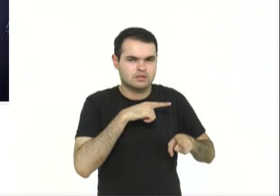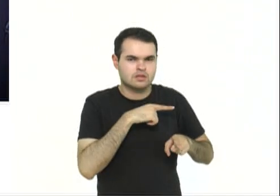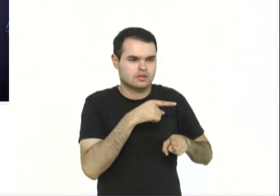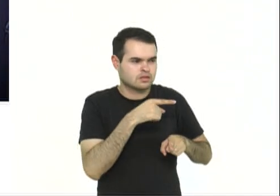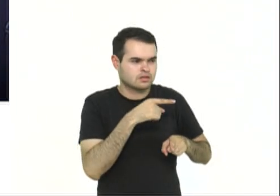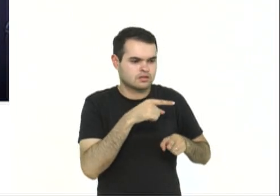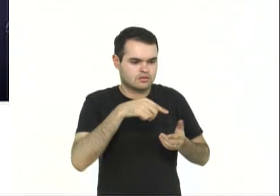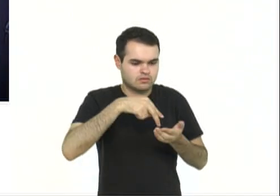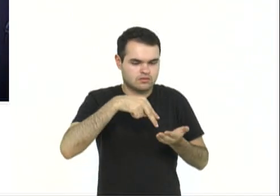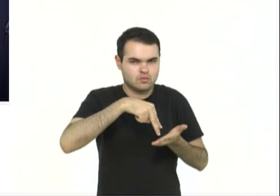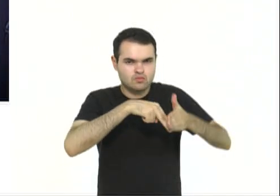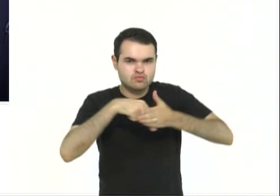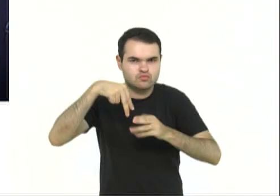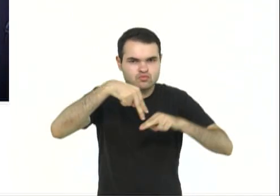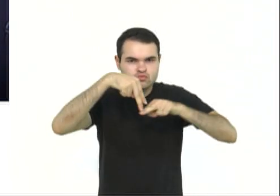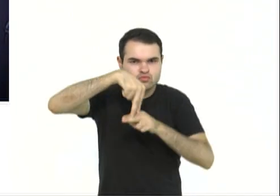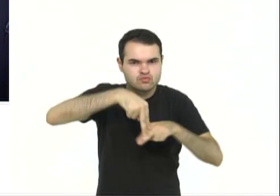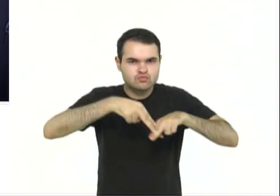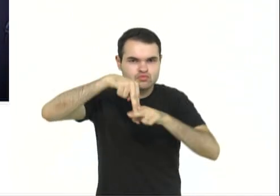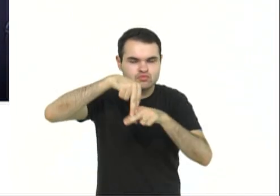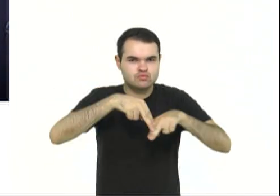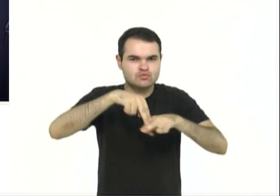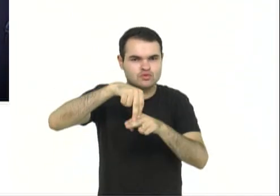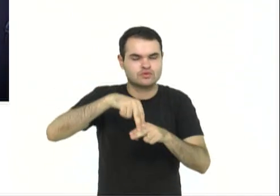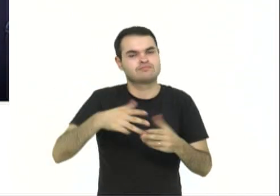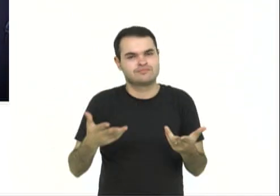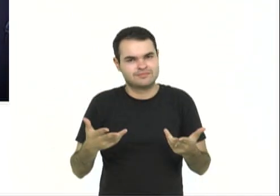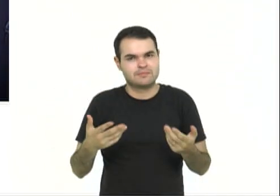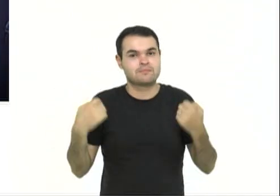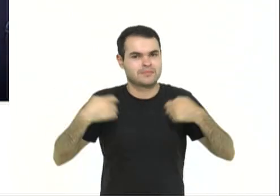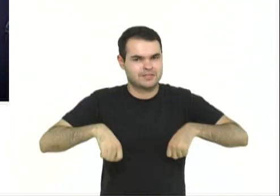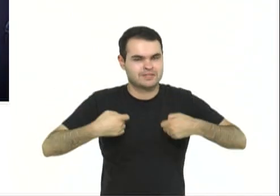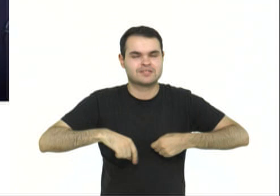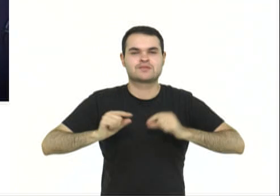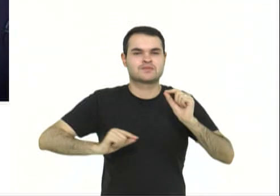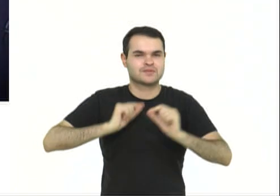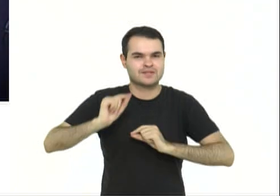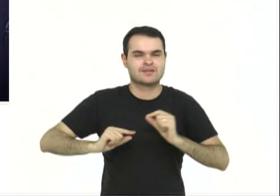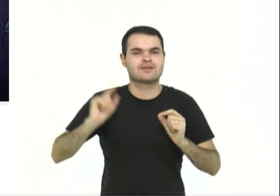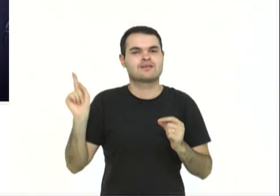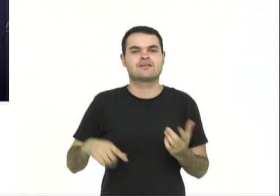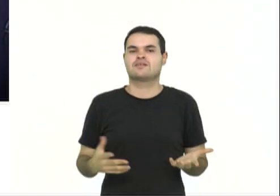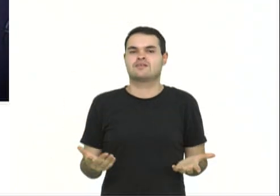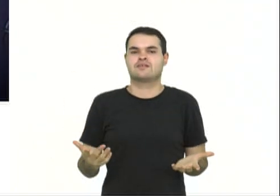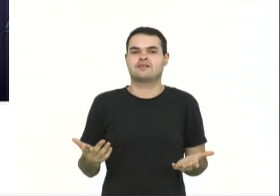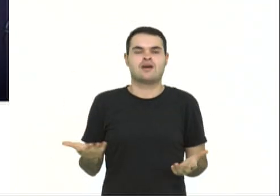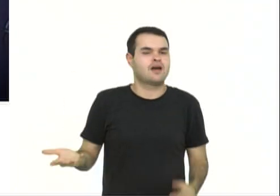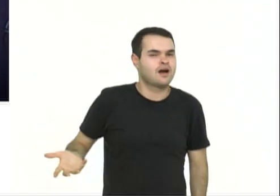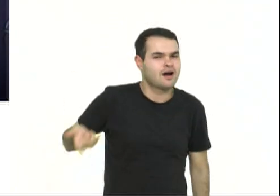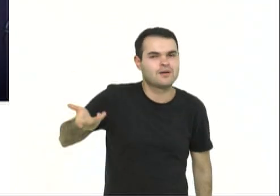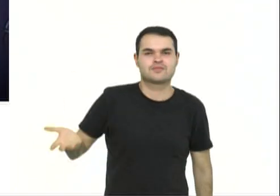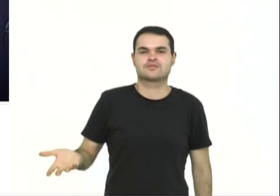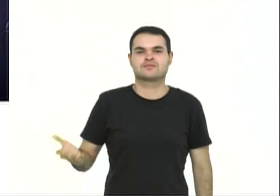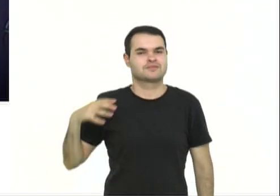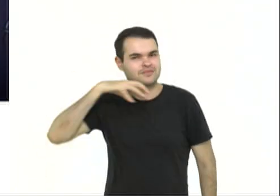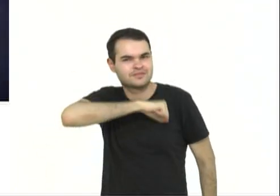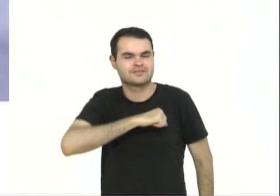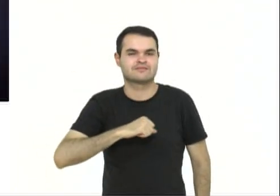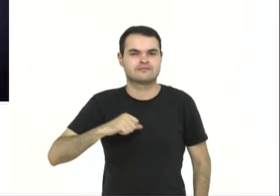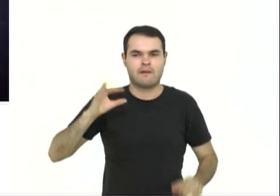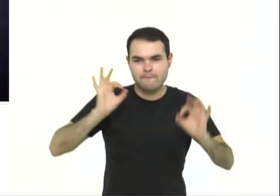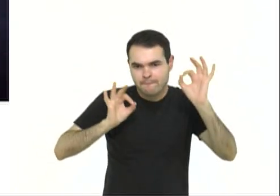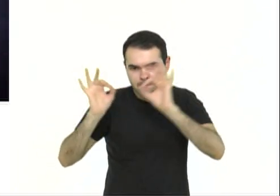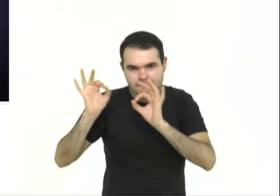o skatista, né? Que, como todo skatista, tem que ser bastante ágil, né? Tem que ser muito ágil nas